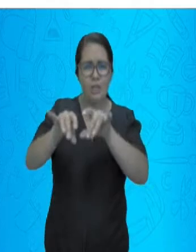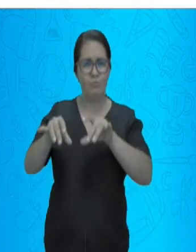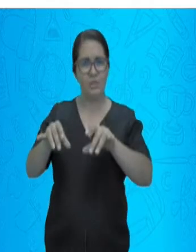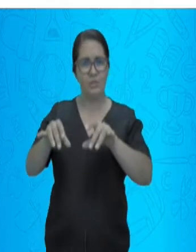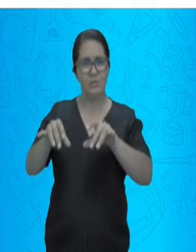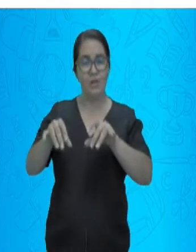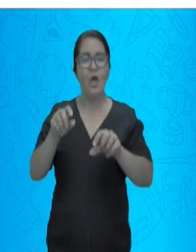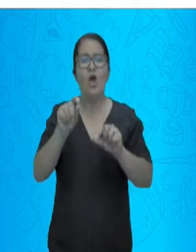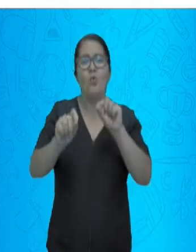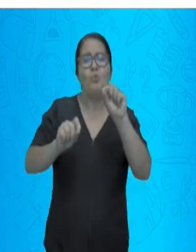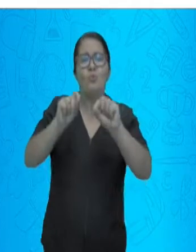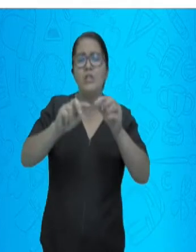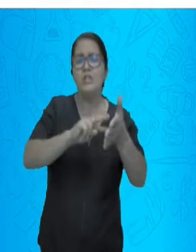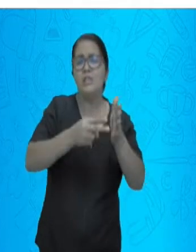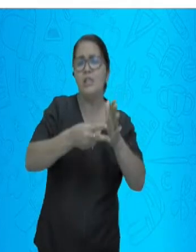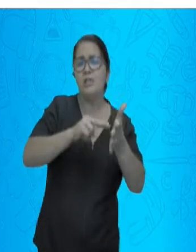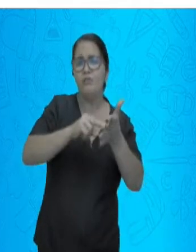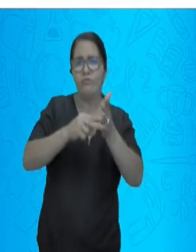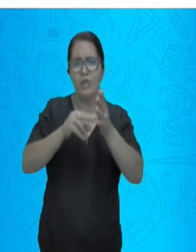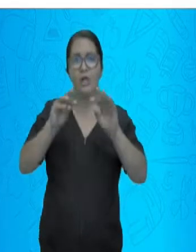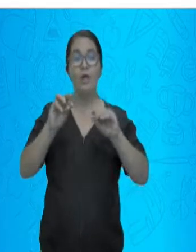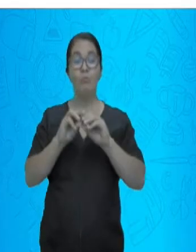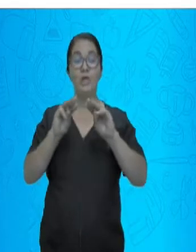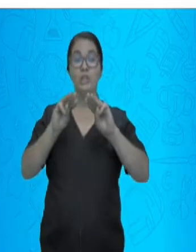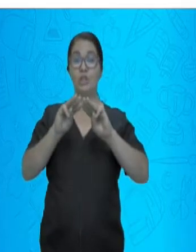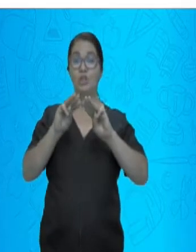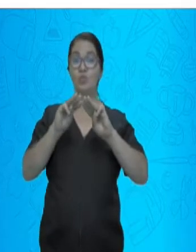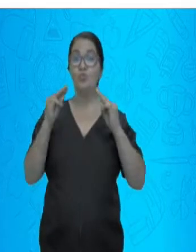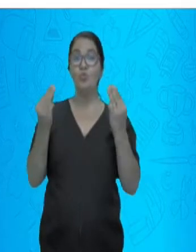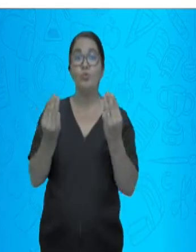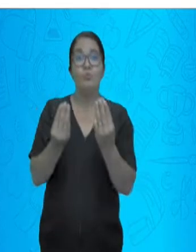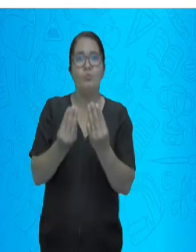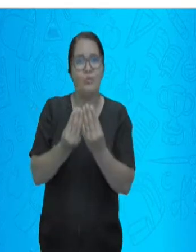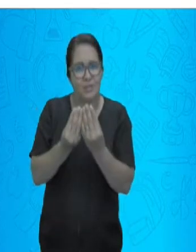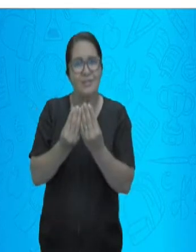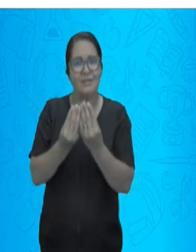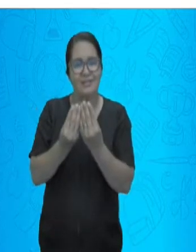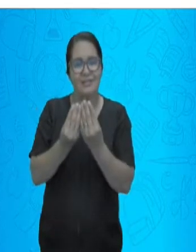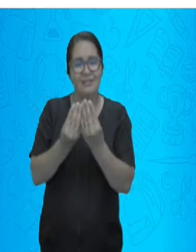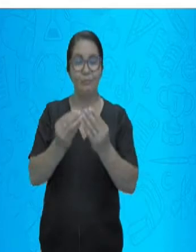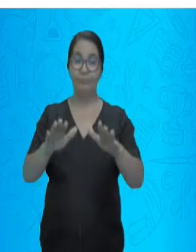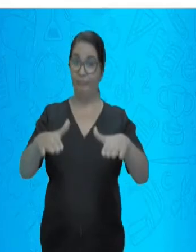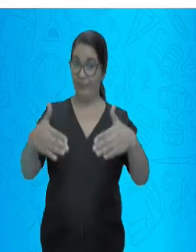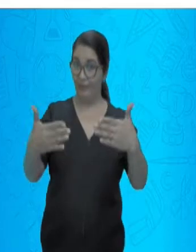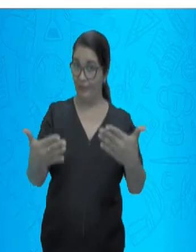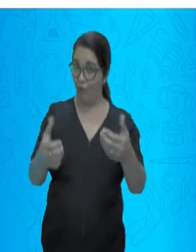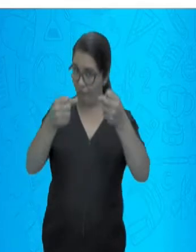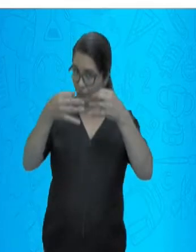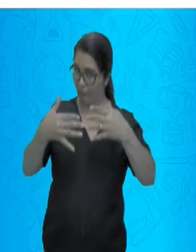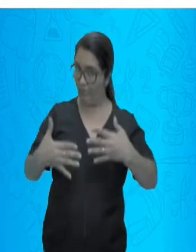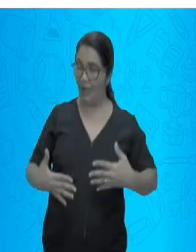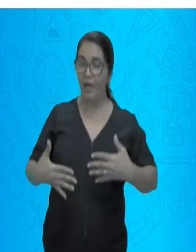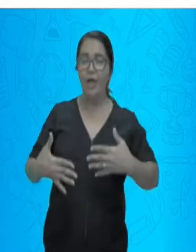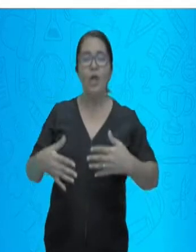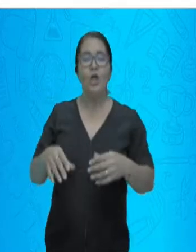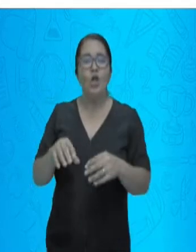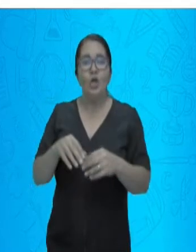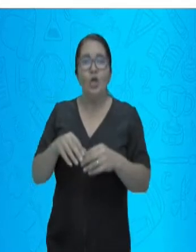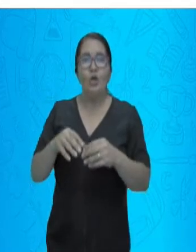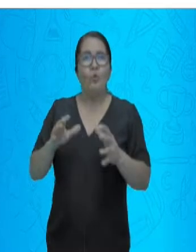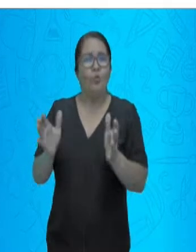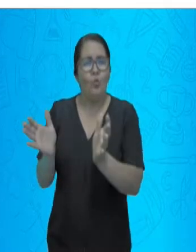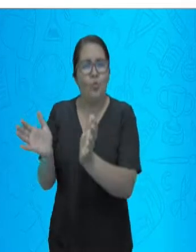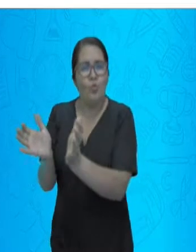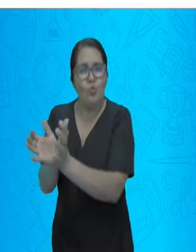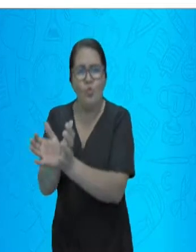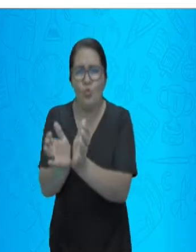uma substância química? Toda porção, toda qualidade